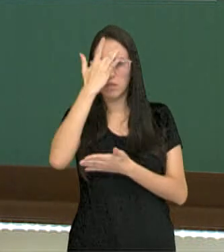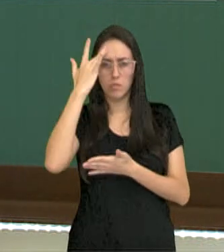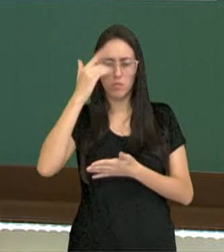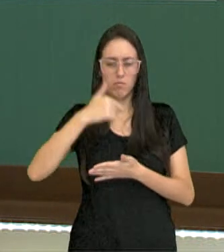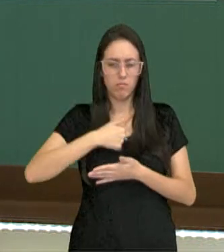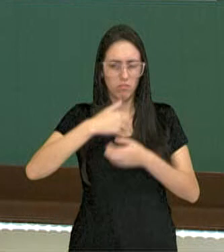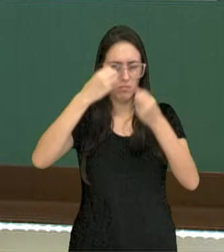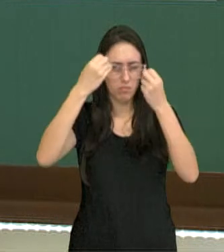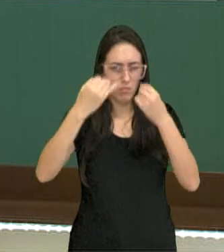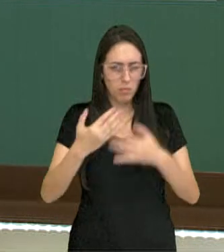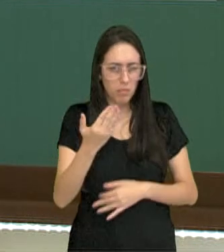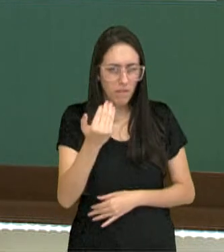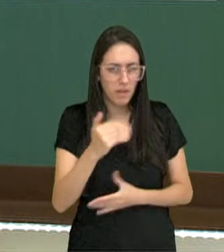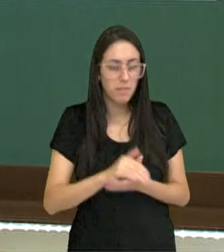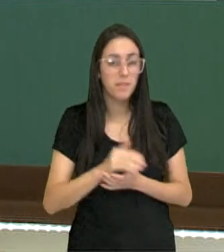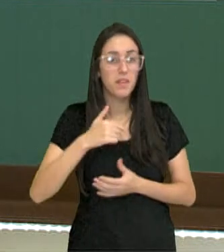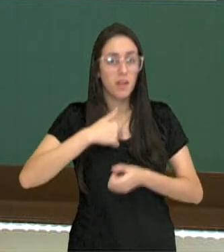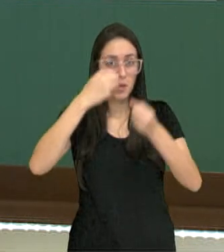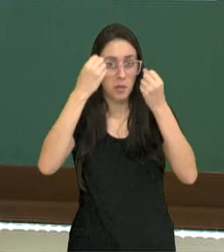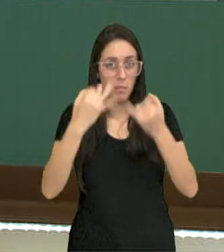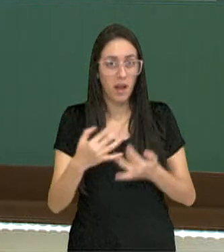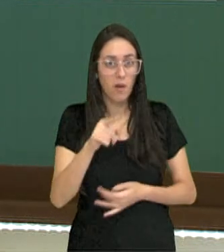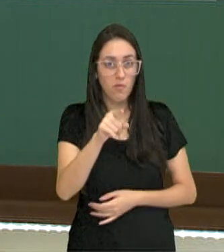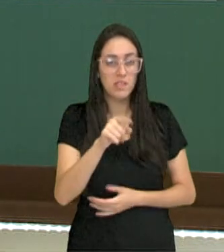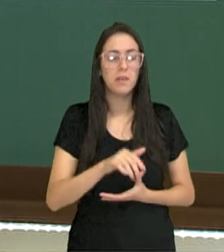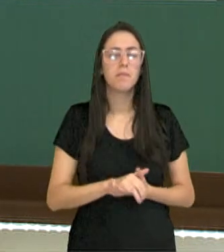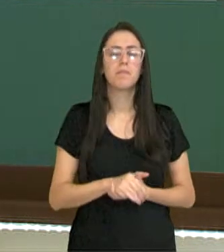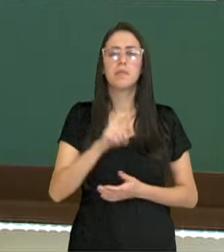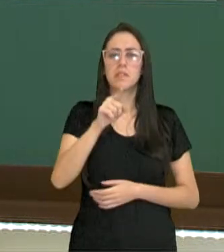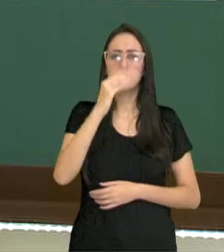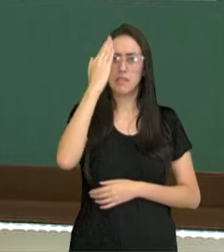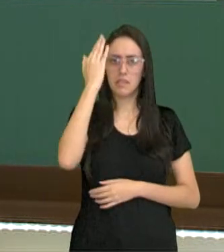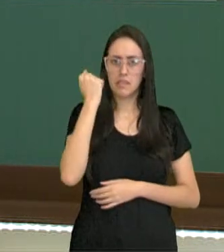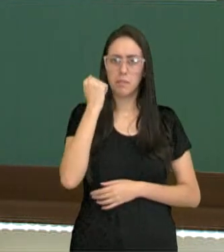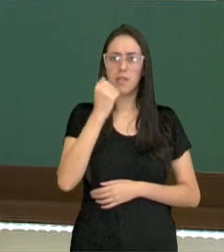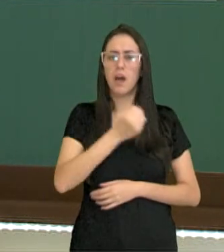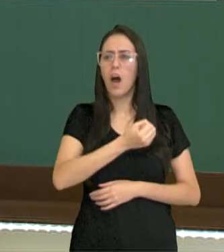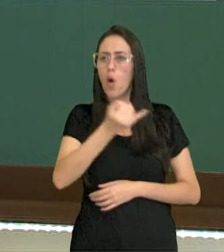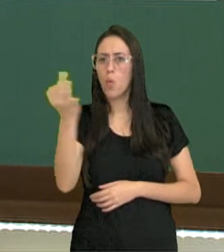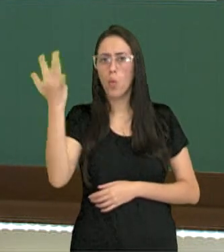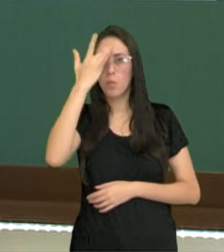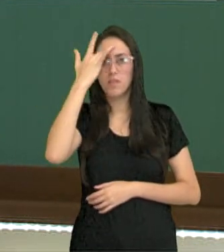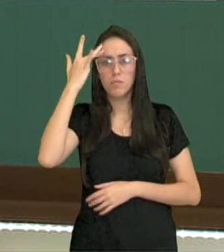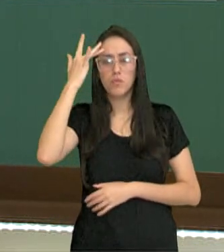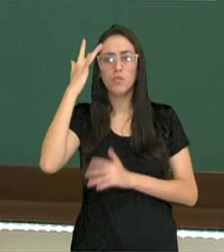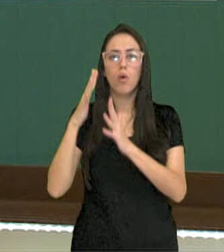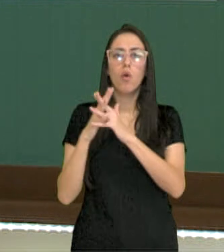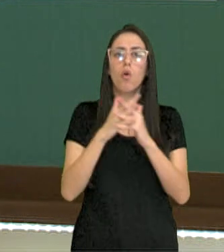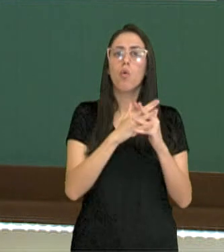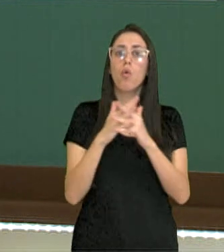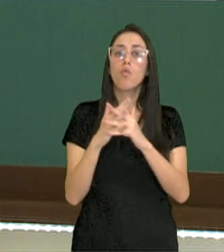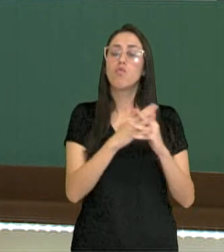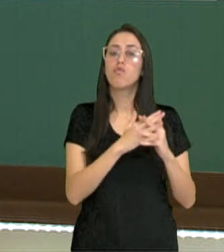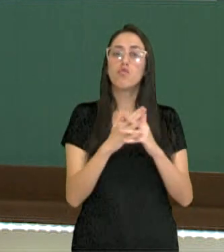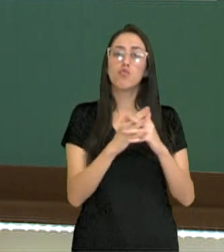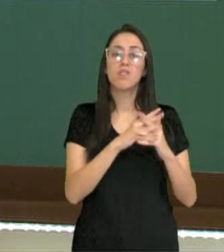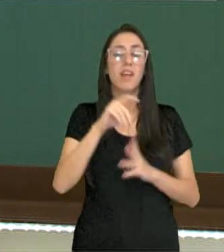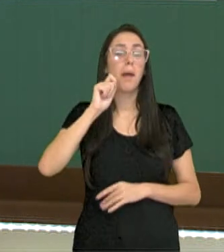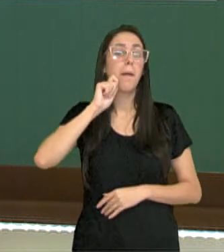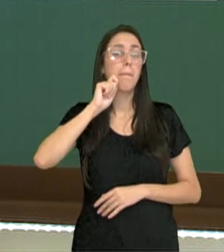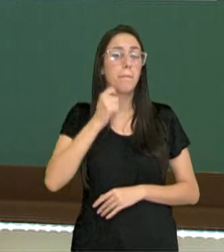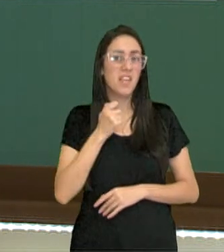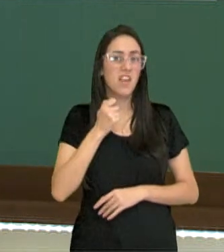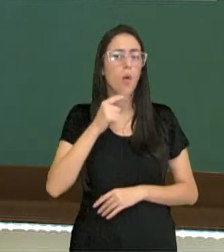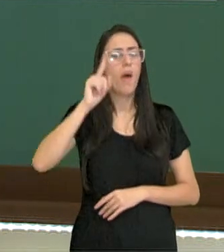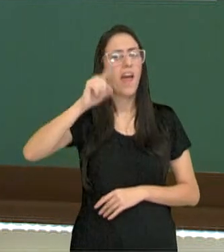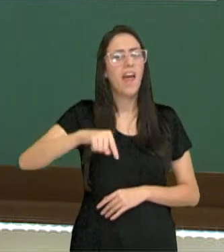vem cá pertinho, só vou contar para você. Você sabia que tem pessoas que confundem e dizem que o pinhão é o fruto do